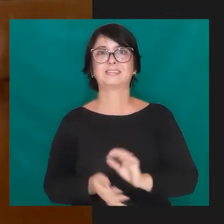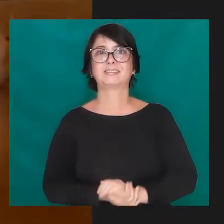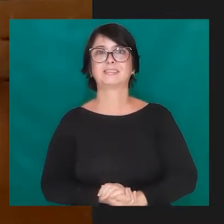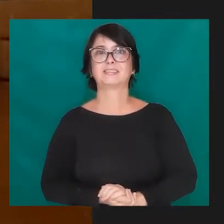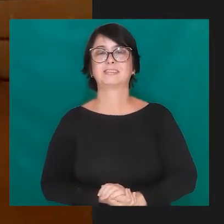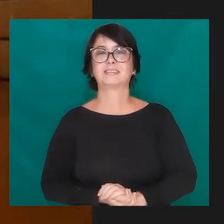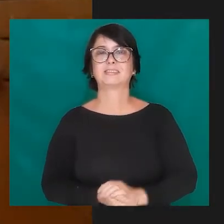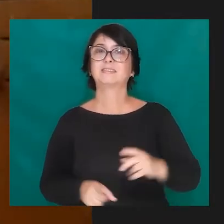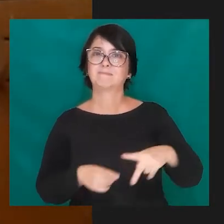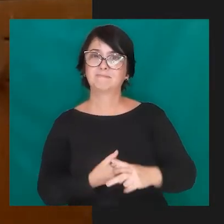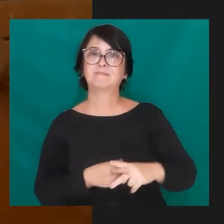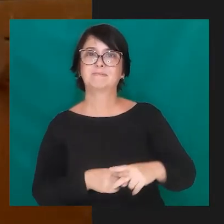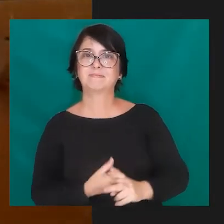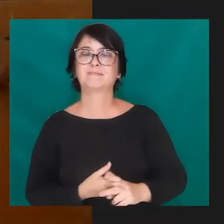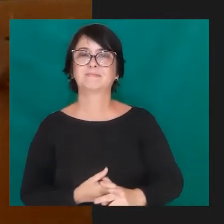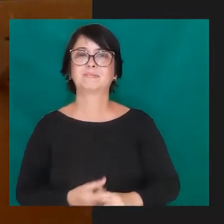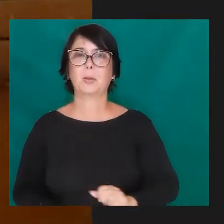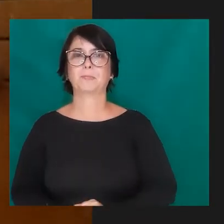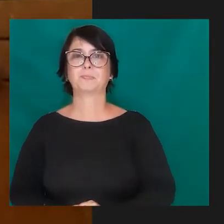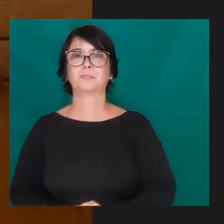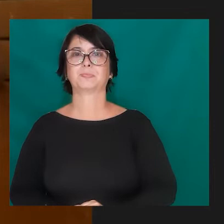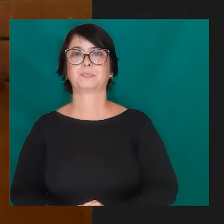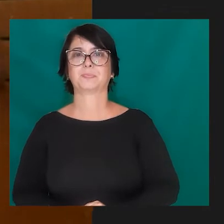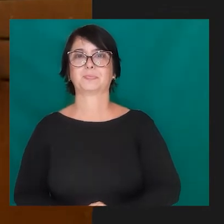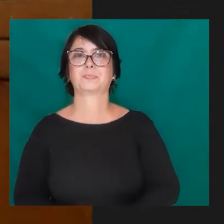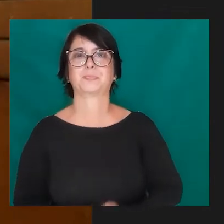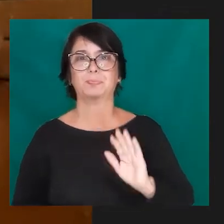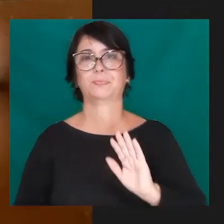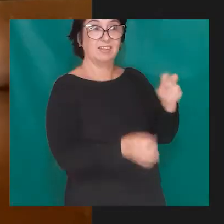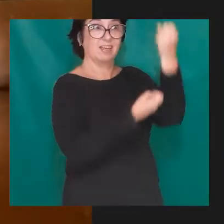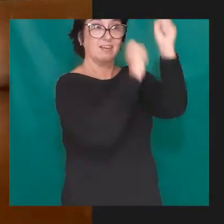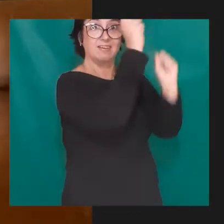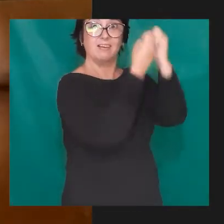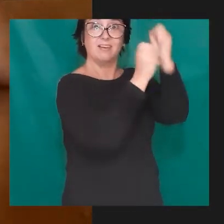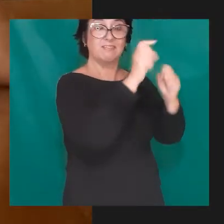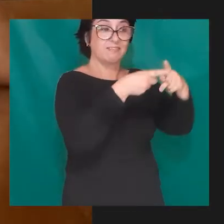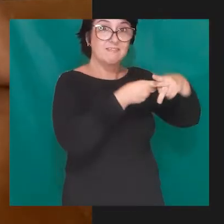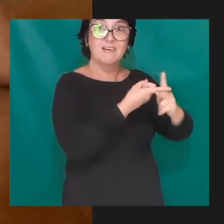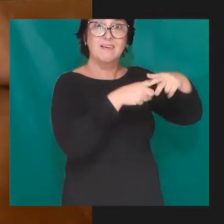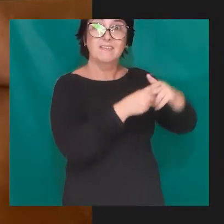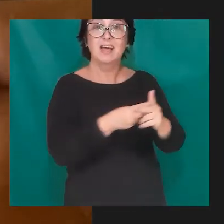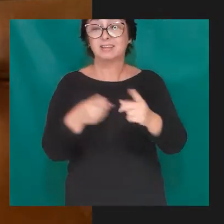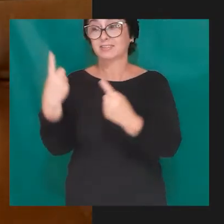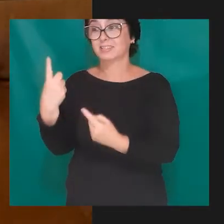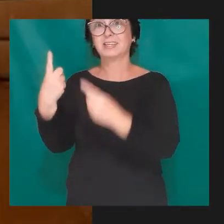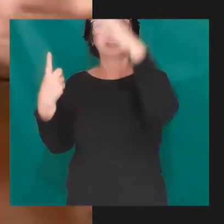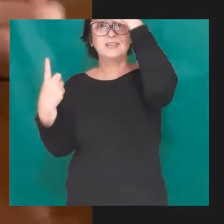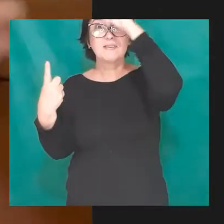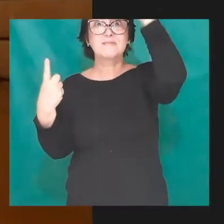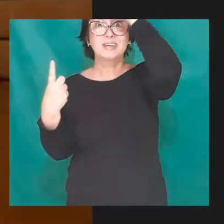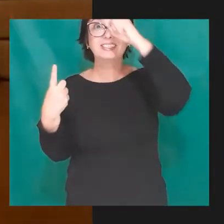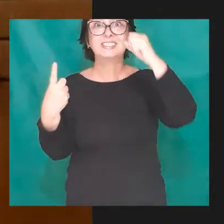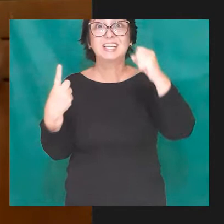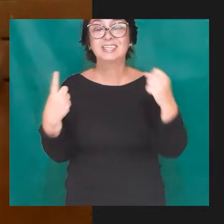conheço outro projeto parecido, que junta a fabricação e o aprendizado, e de um instrumento